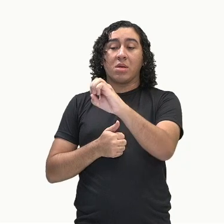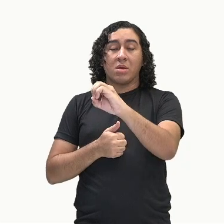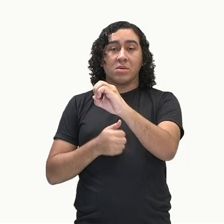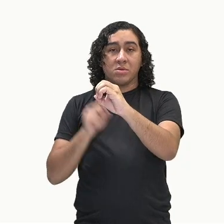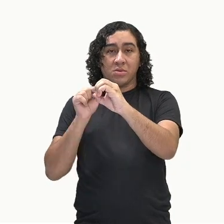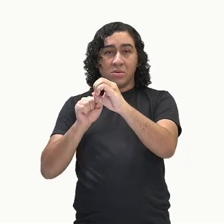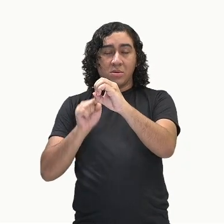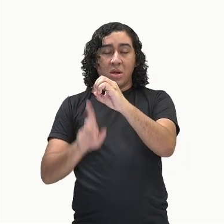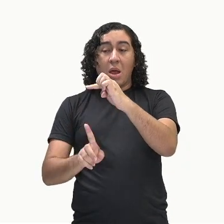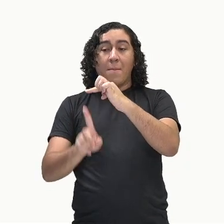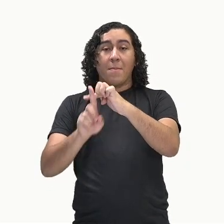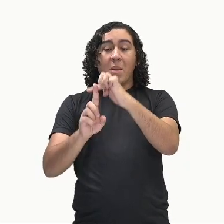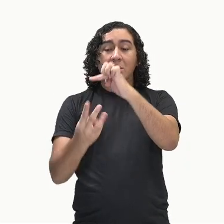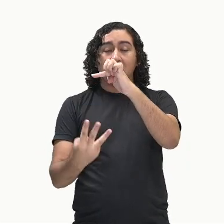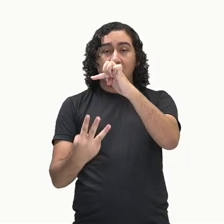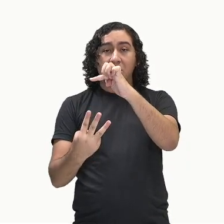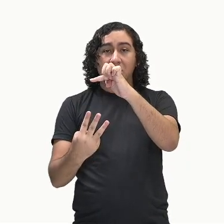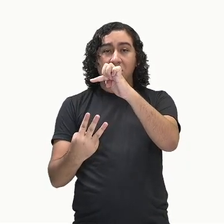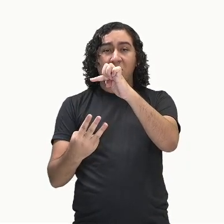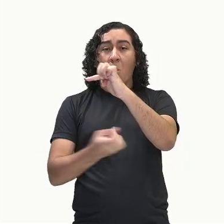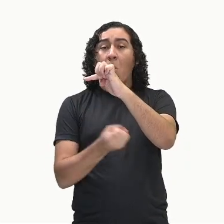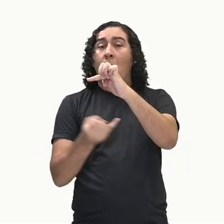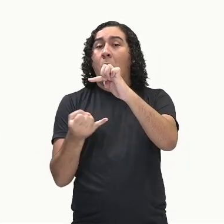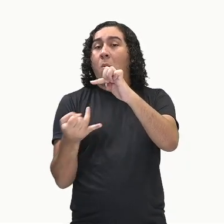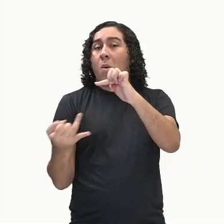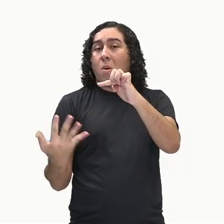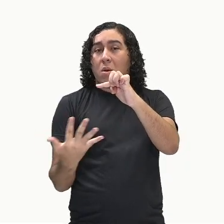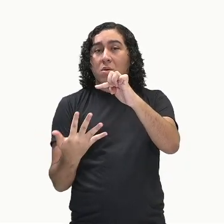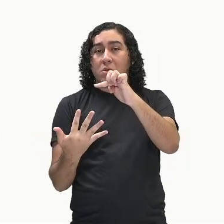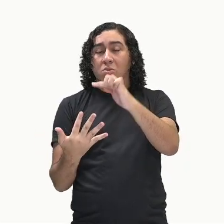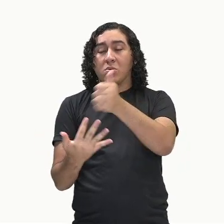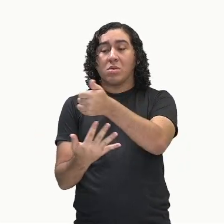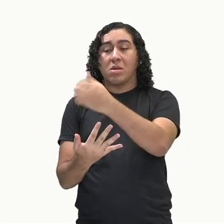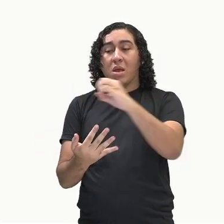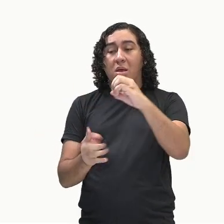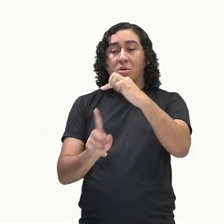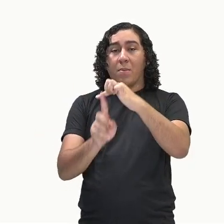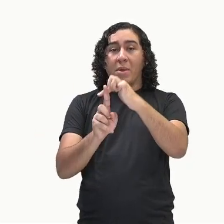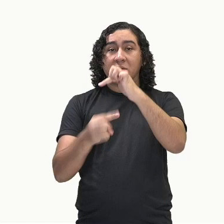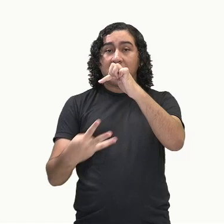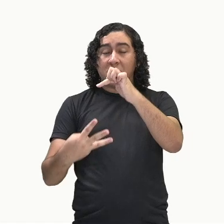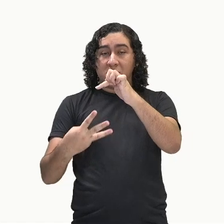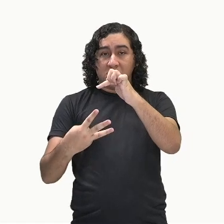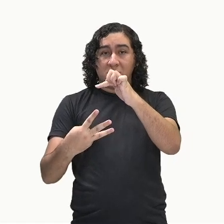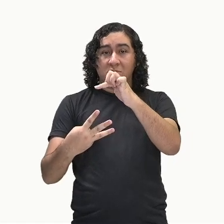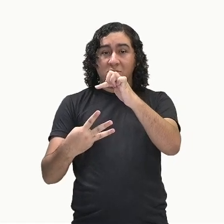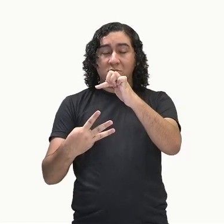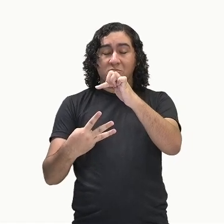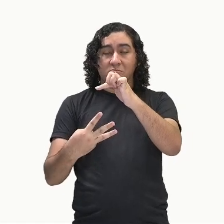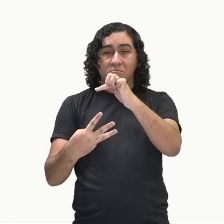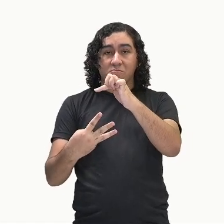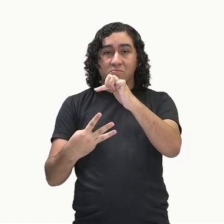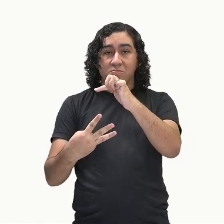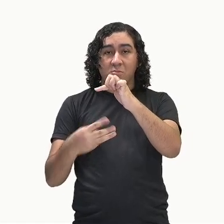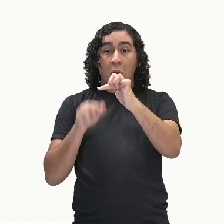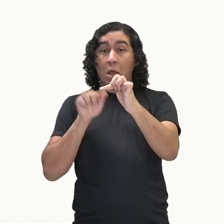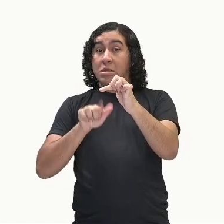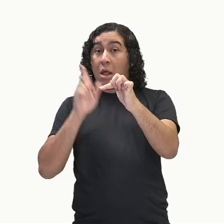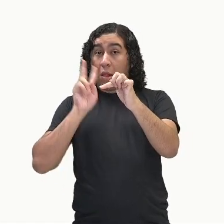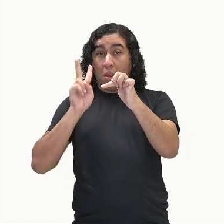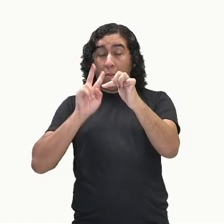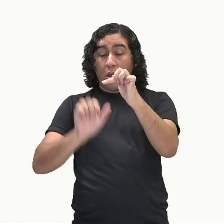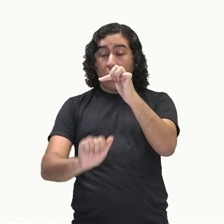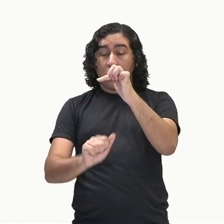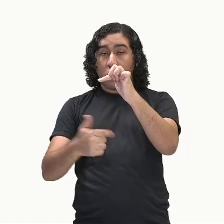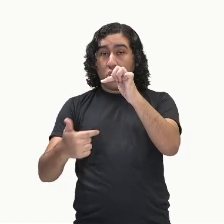3 unidades e acrescentar a esse 10 aqui, que é o A2 da minha sequência.